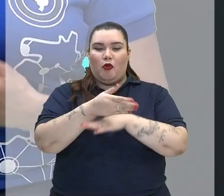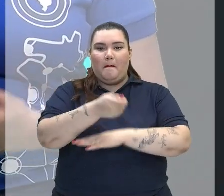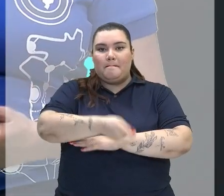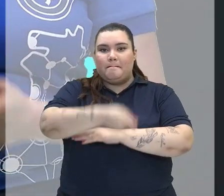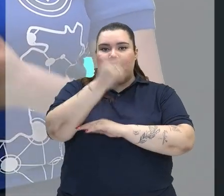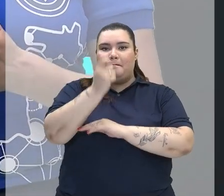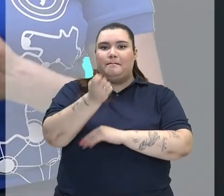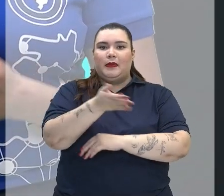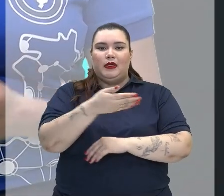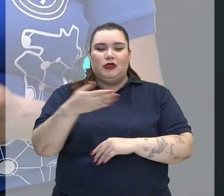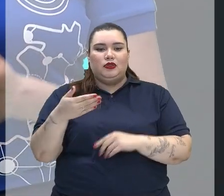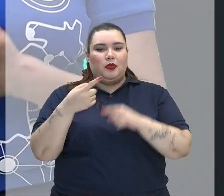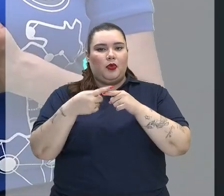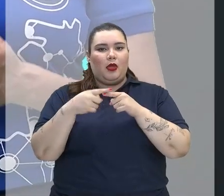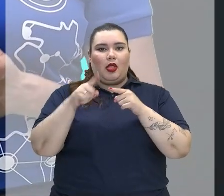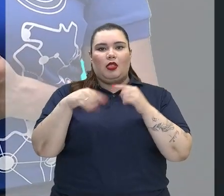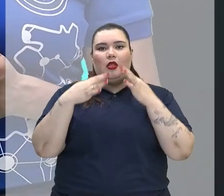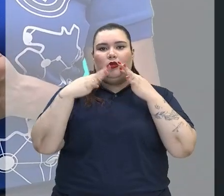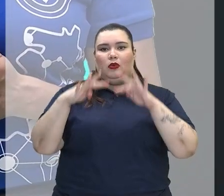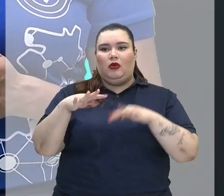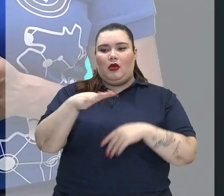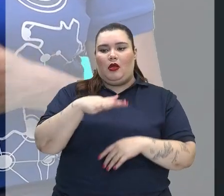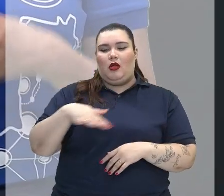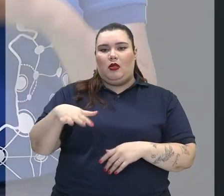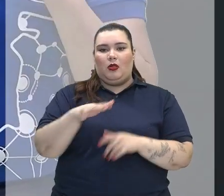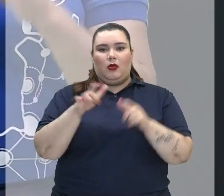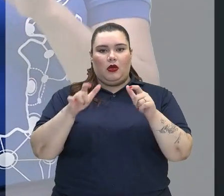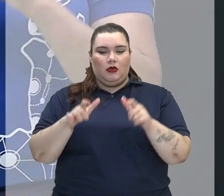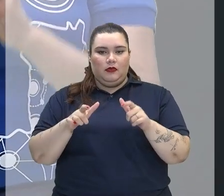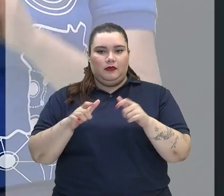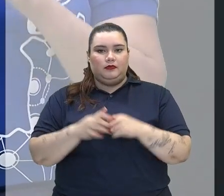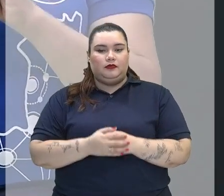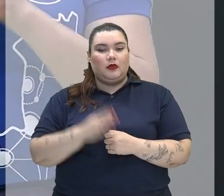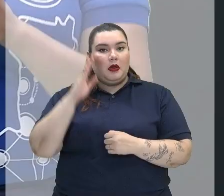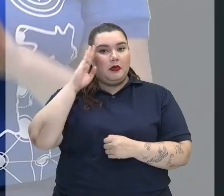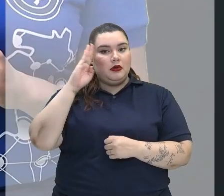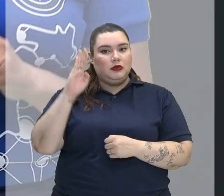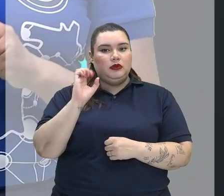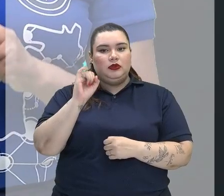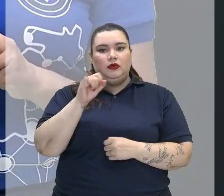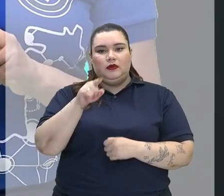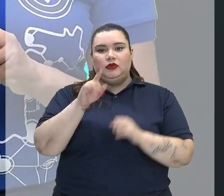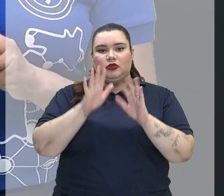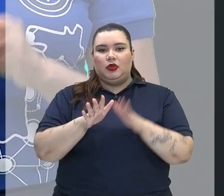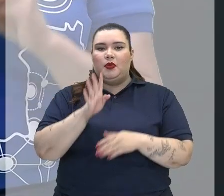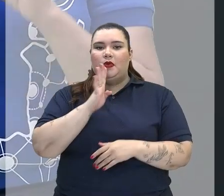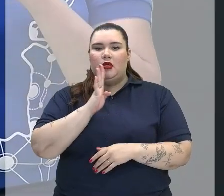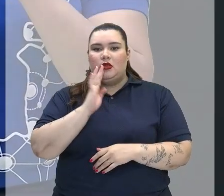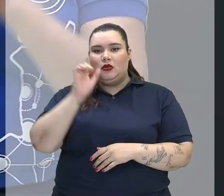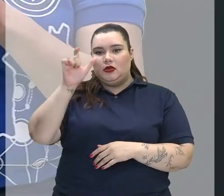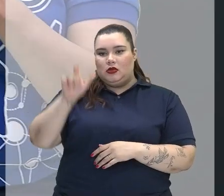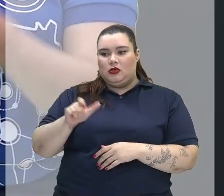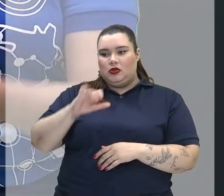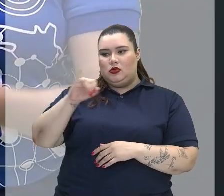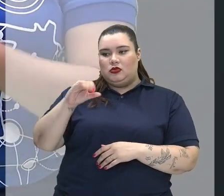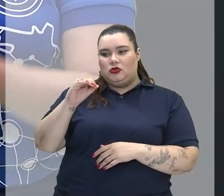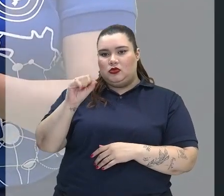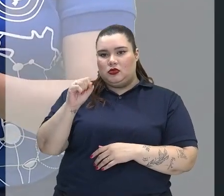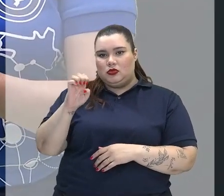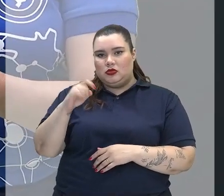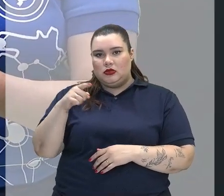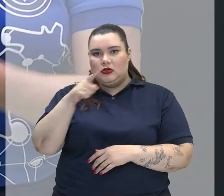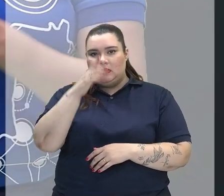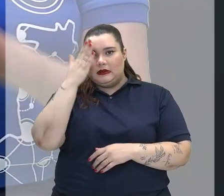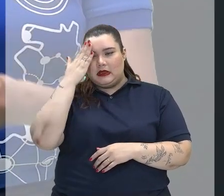é algo comum na região. Principalmente se você já conhece o seu José, né? Sabe que ele sai todos